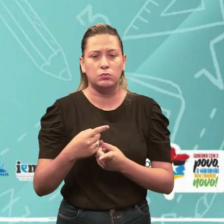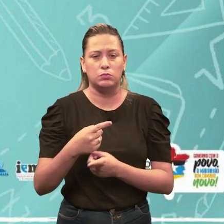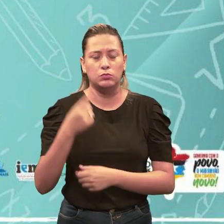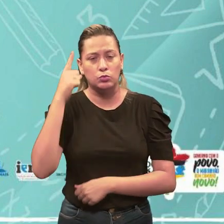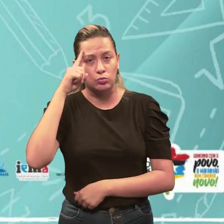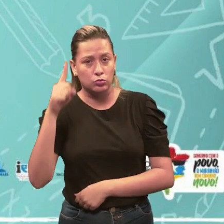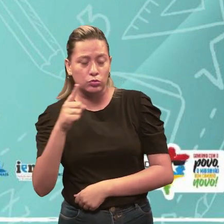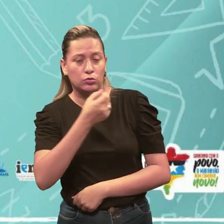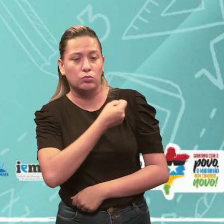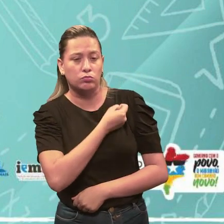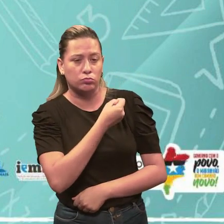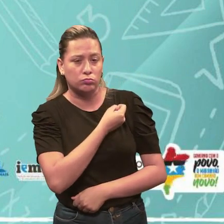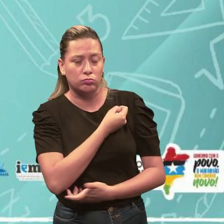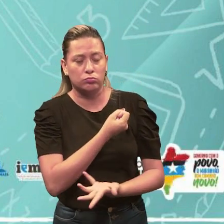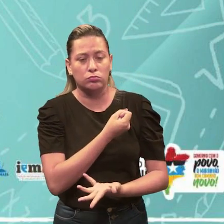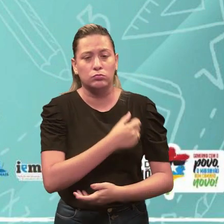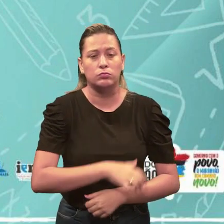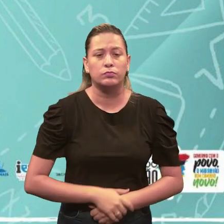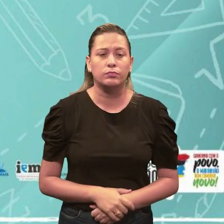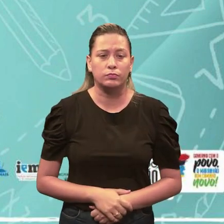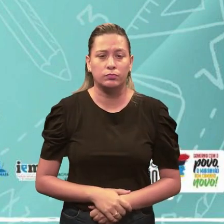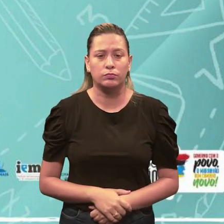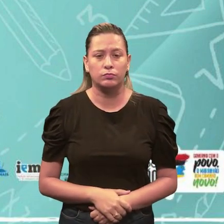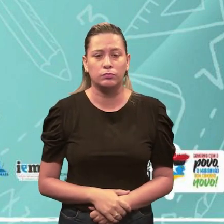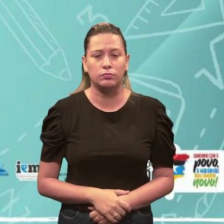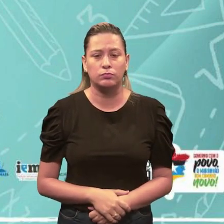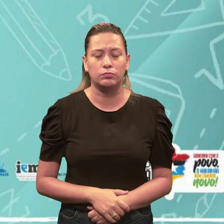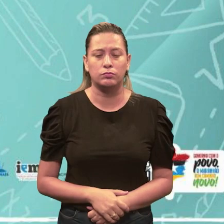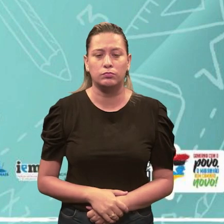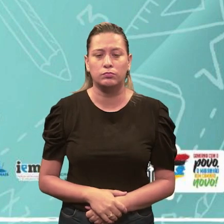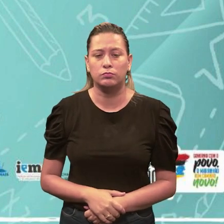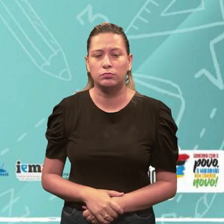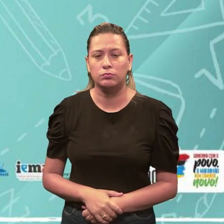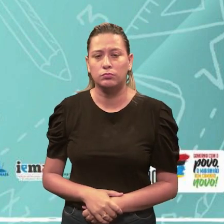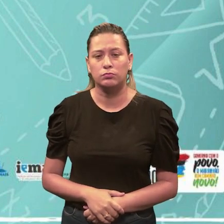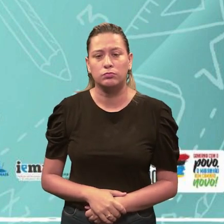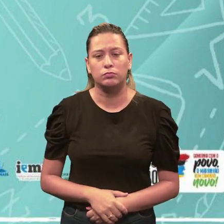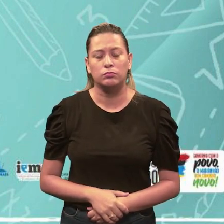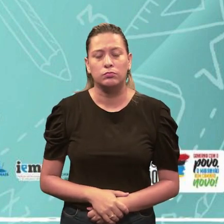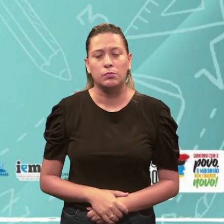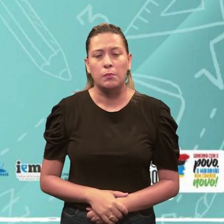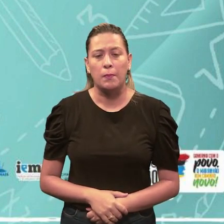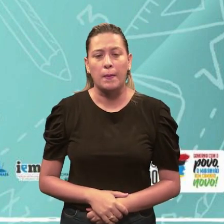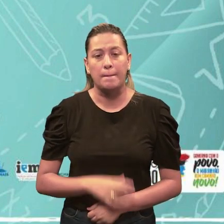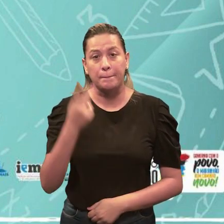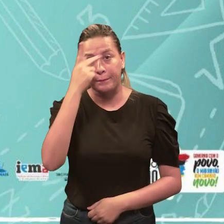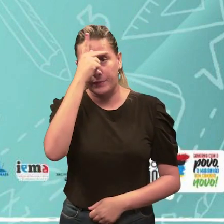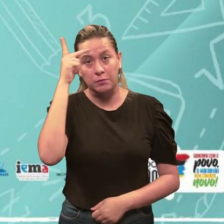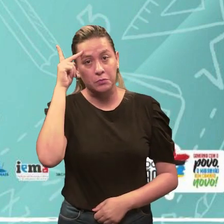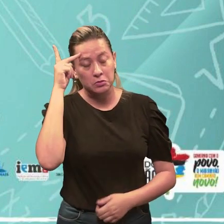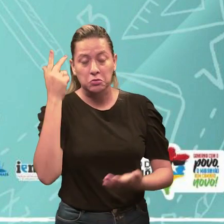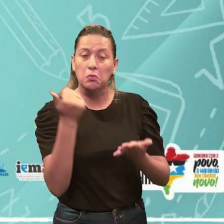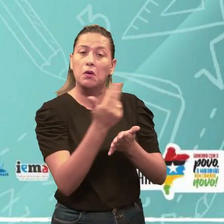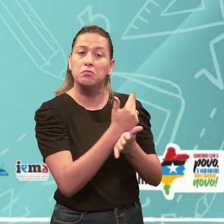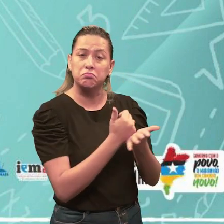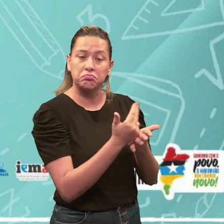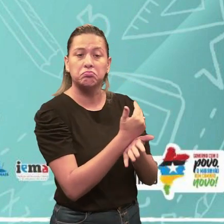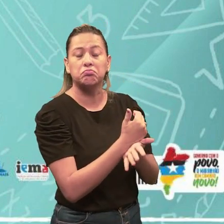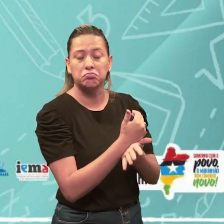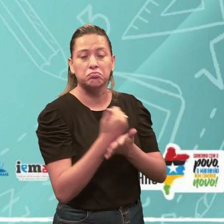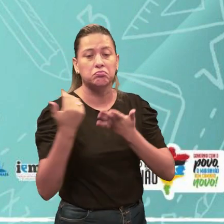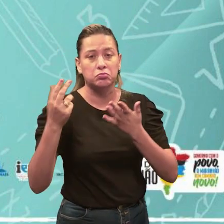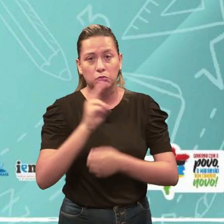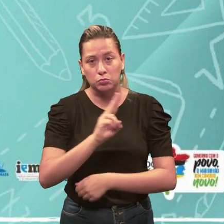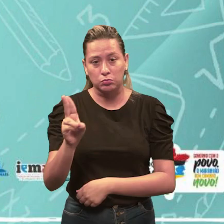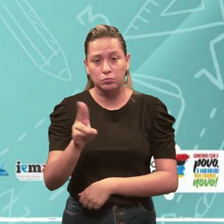data, o número, o cadista, né, que teoricamente projetou.